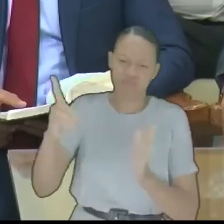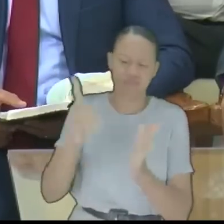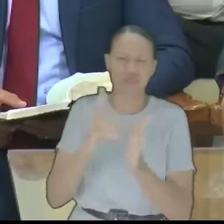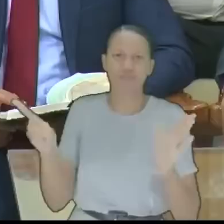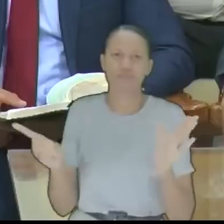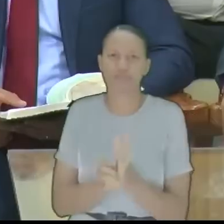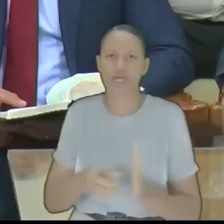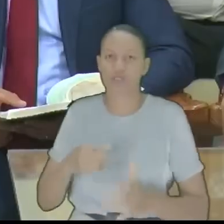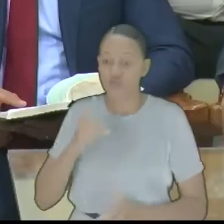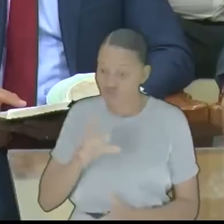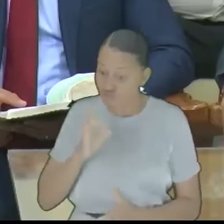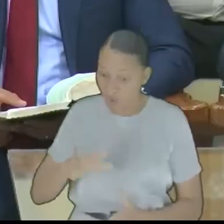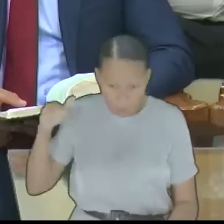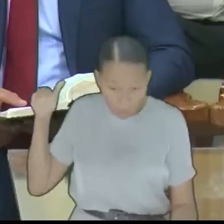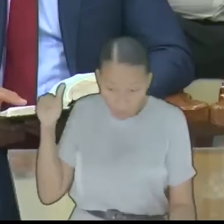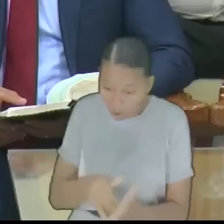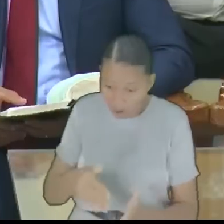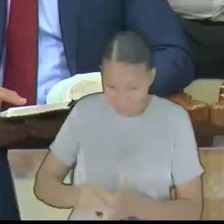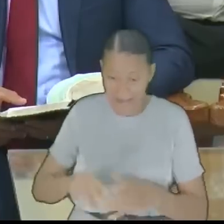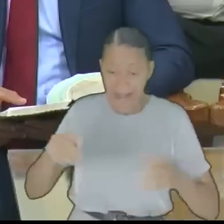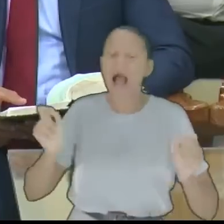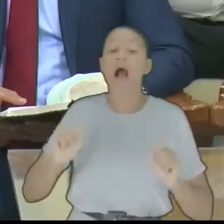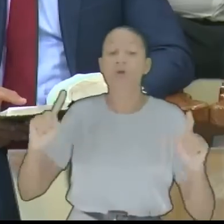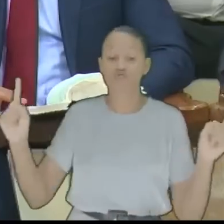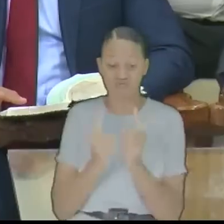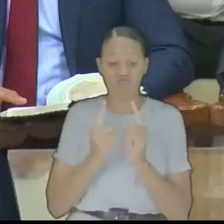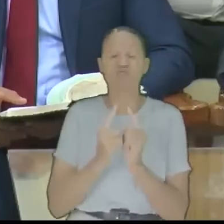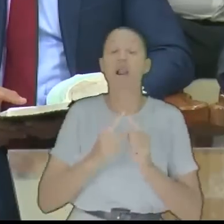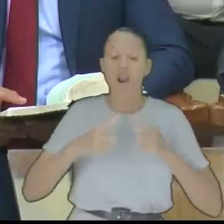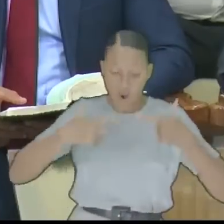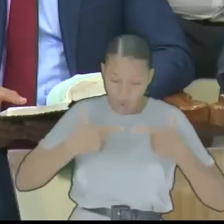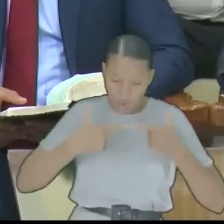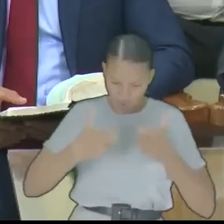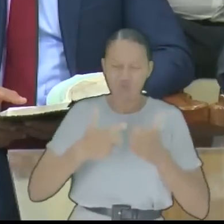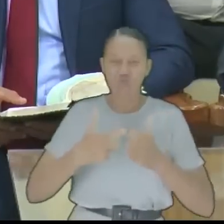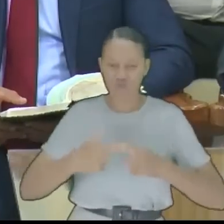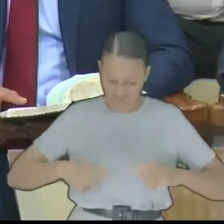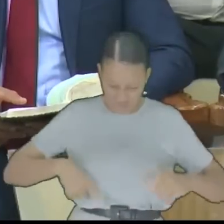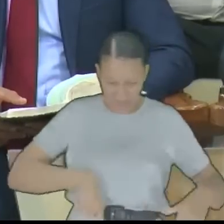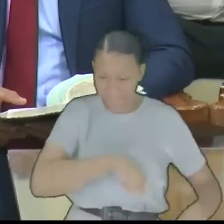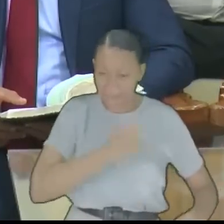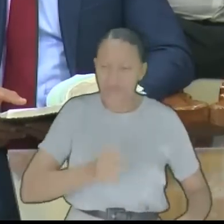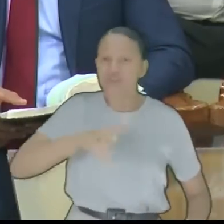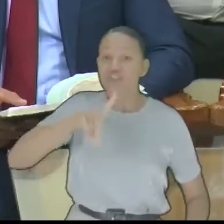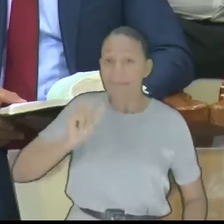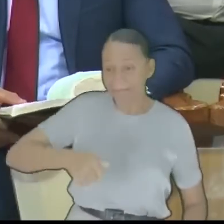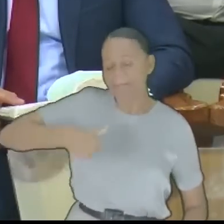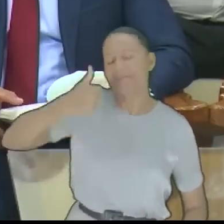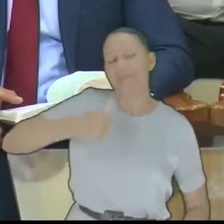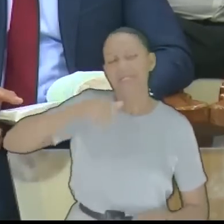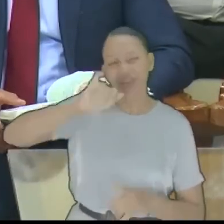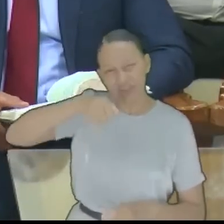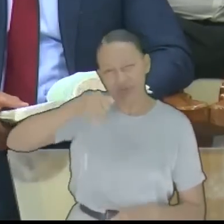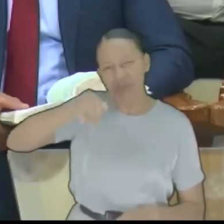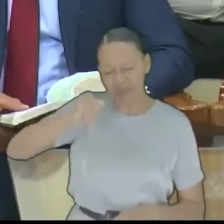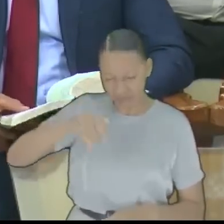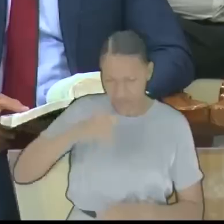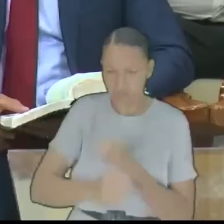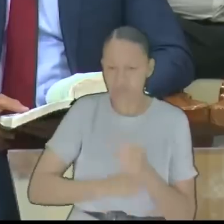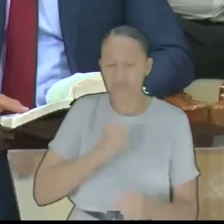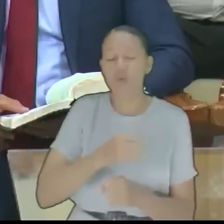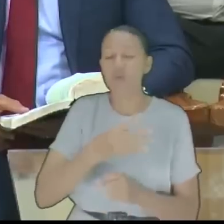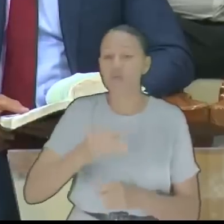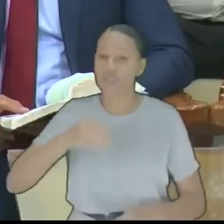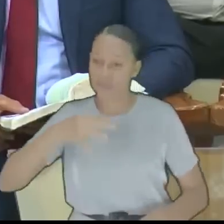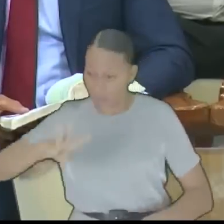Só houve espetáculo de gladiadores até hoje, até o dia 1º de janeiro de 404. De lá